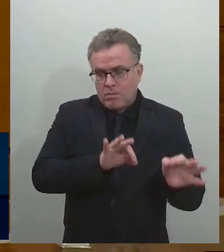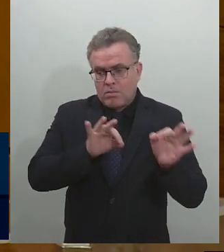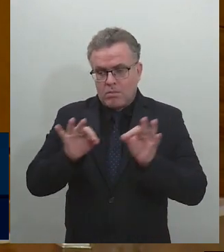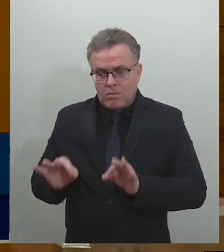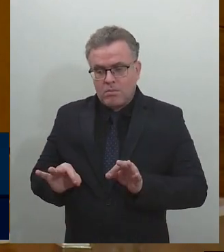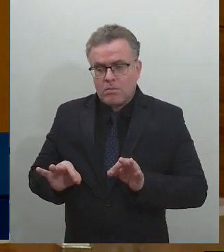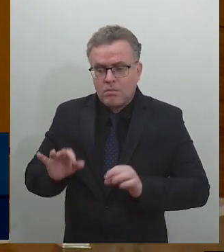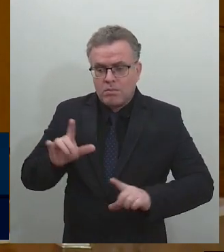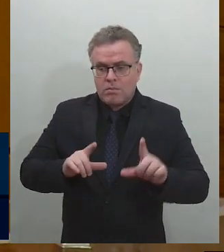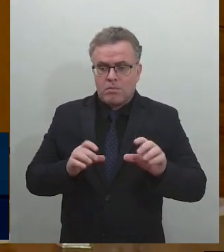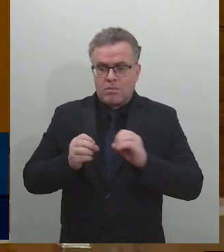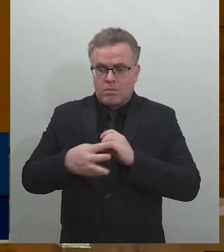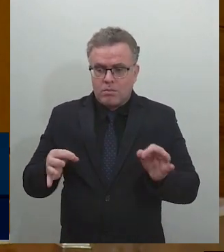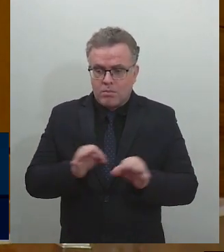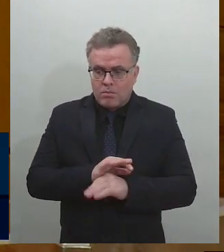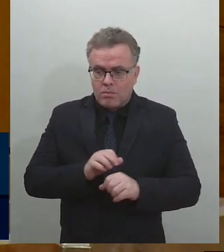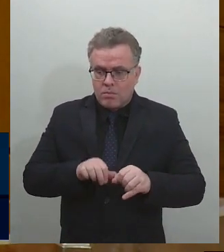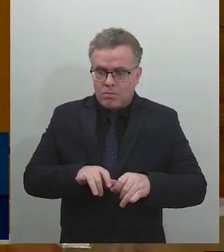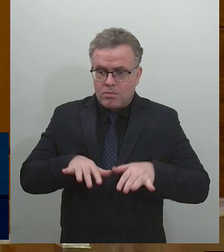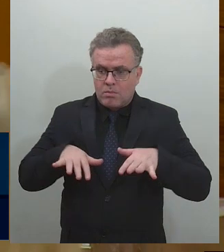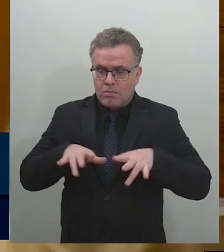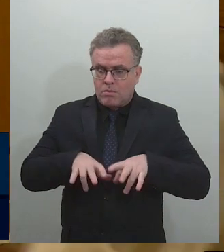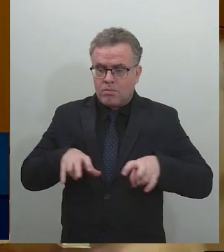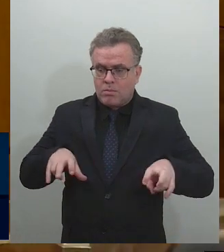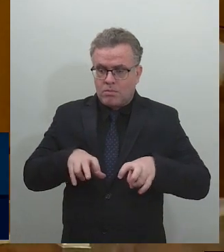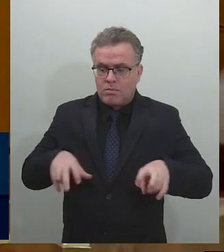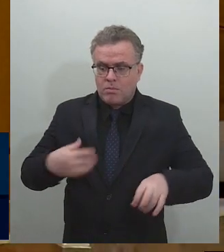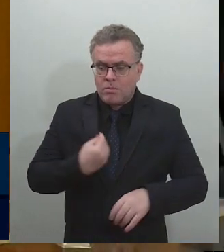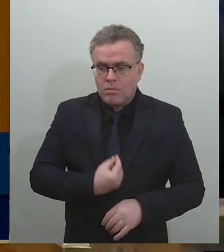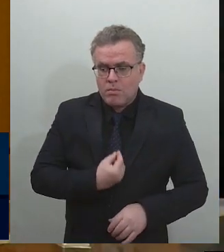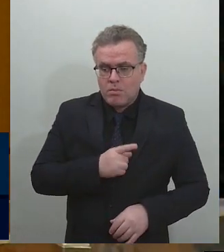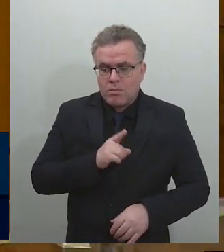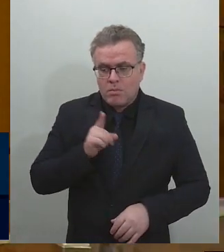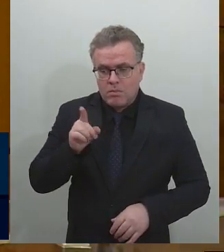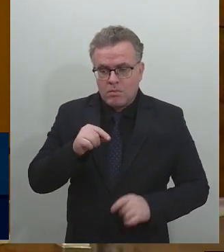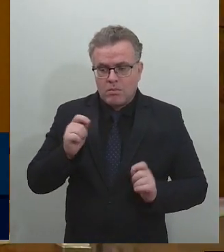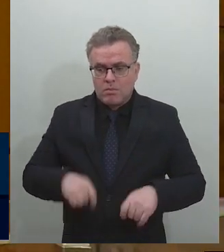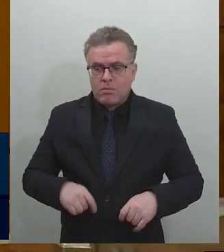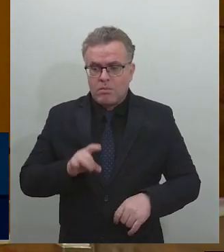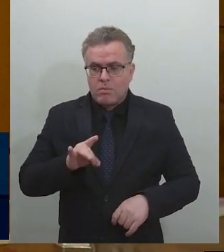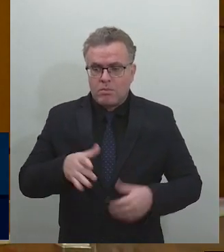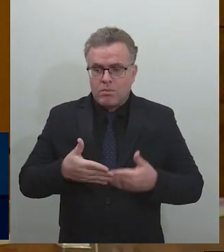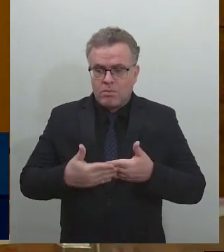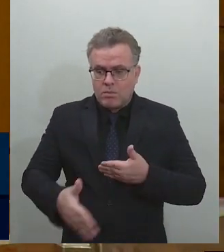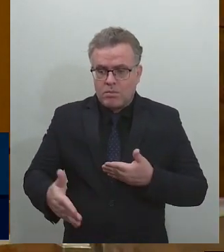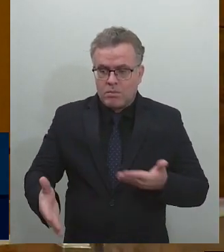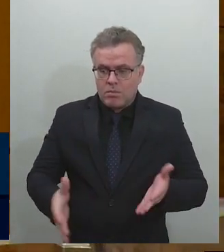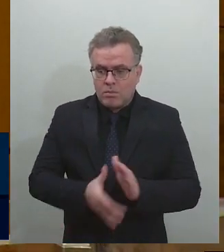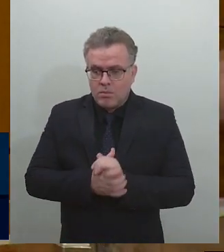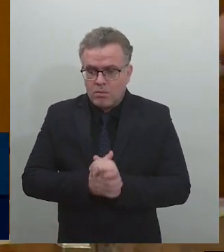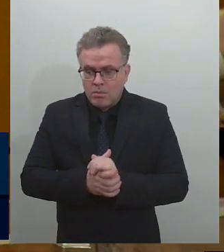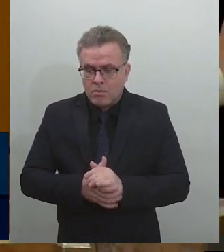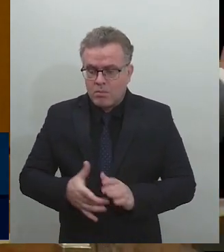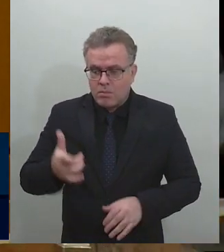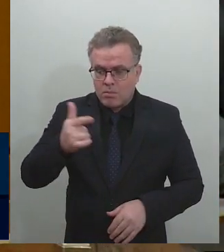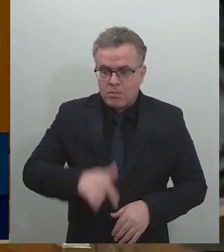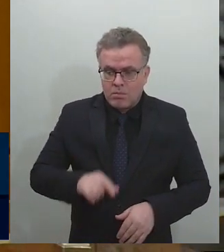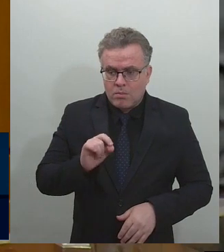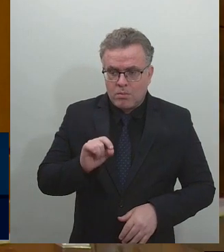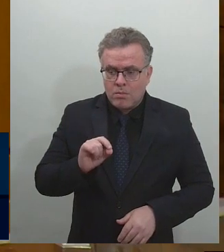o pequeno expediente, na verdade, para fazer uma saudação, doutor Manuel Marcos, mais uma vez a todos que fazem a